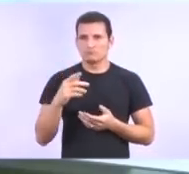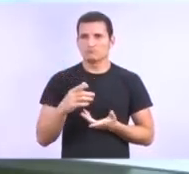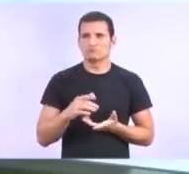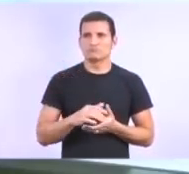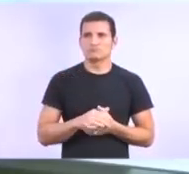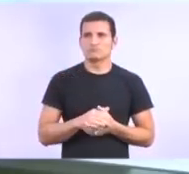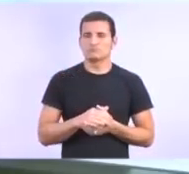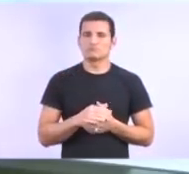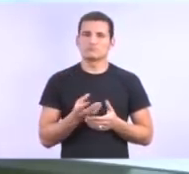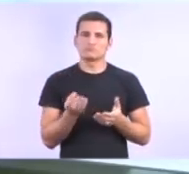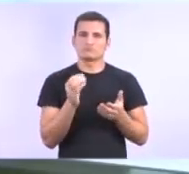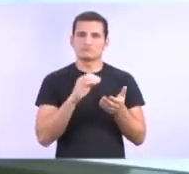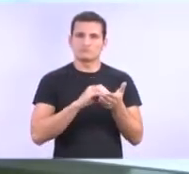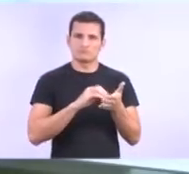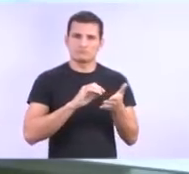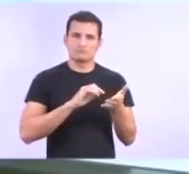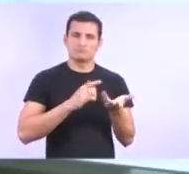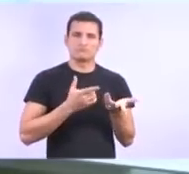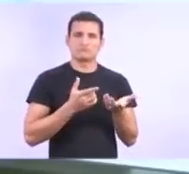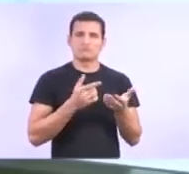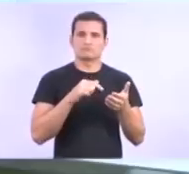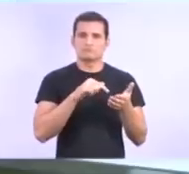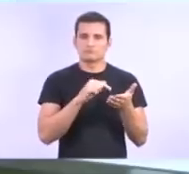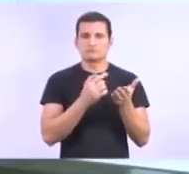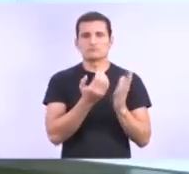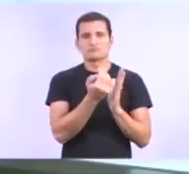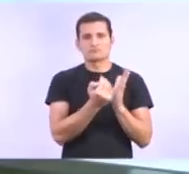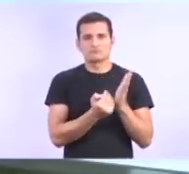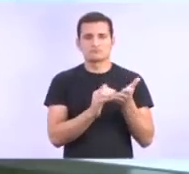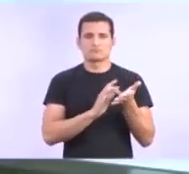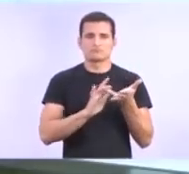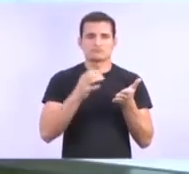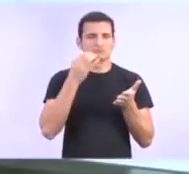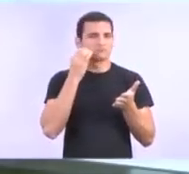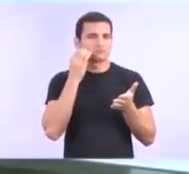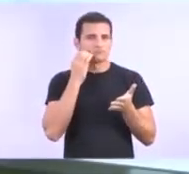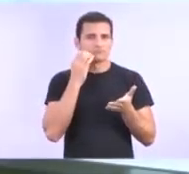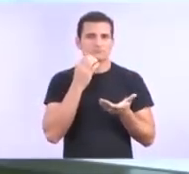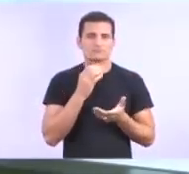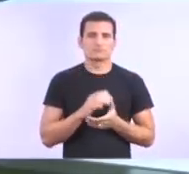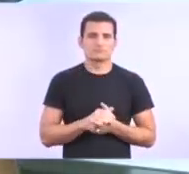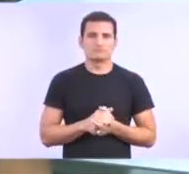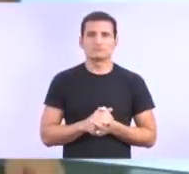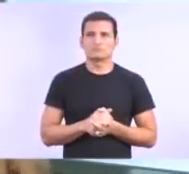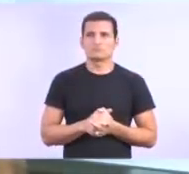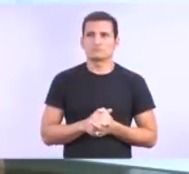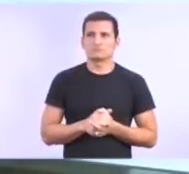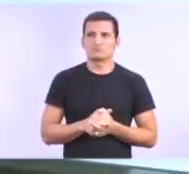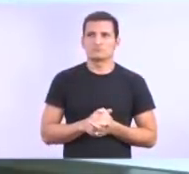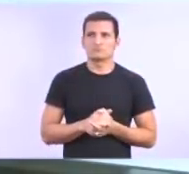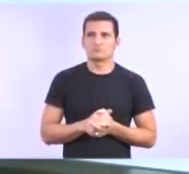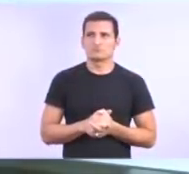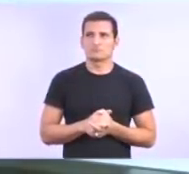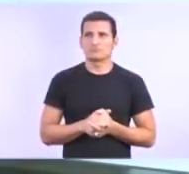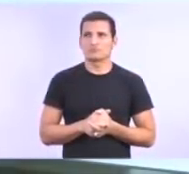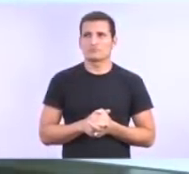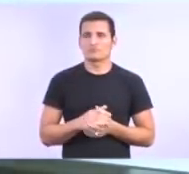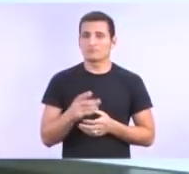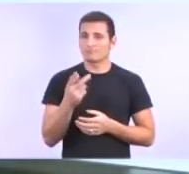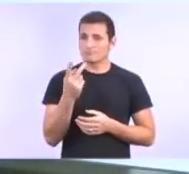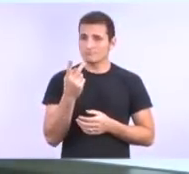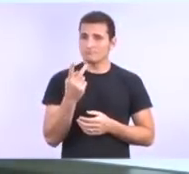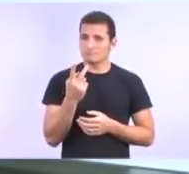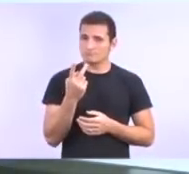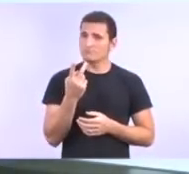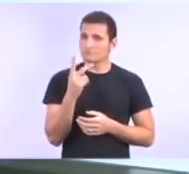colocando dispositivos, criando programinhas para dispositivos móveis, para celulares, e estão fazendo fortunas. A sua vez está aí, né,